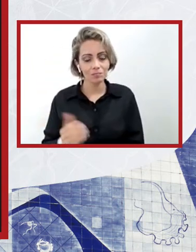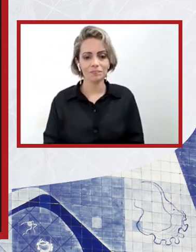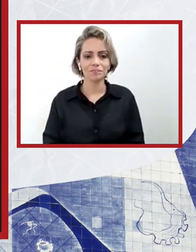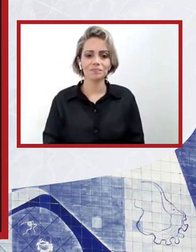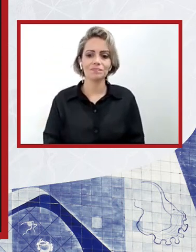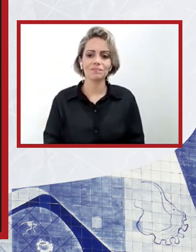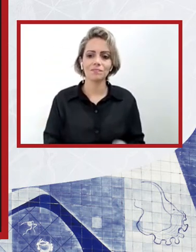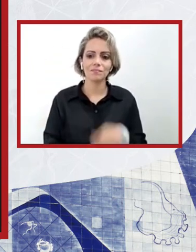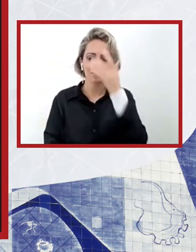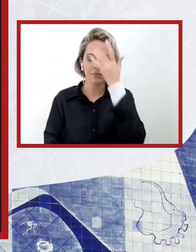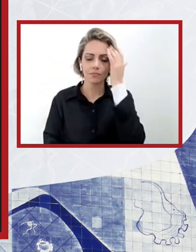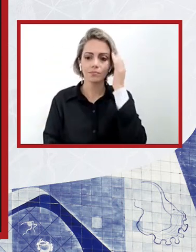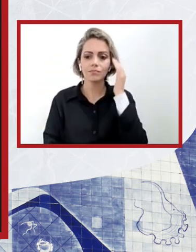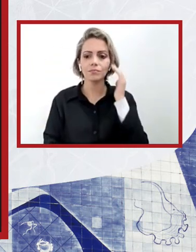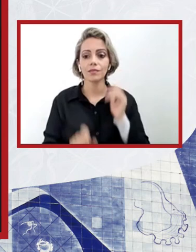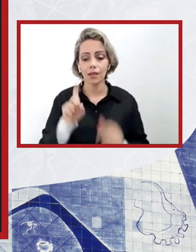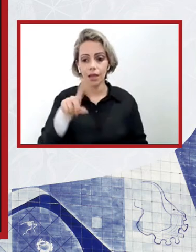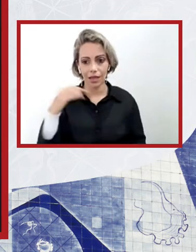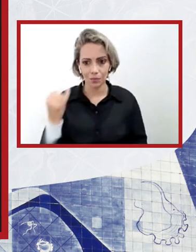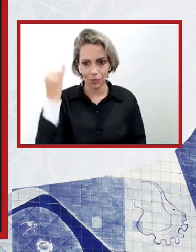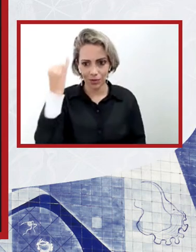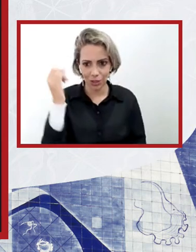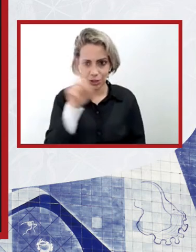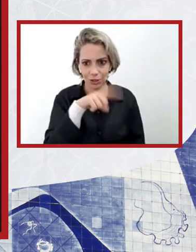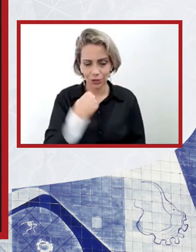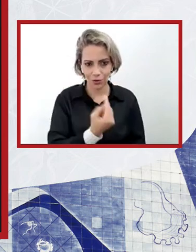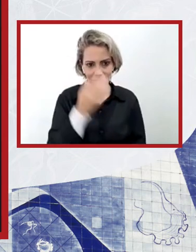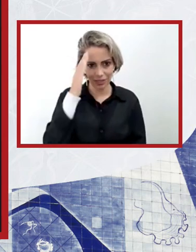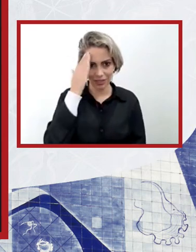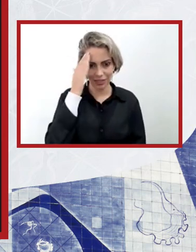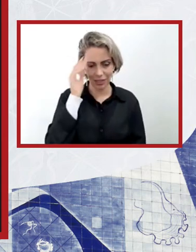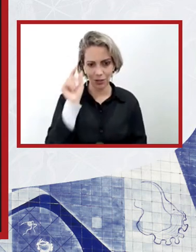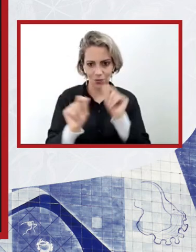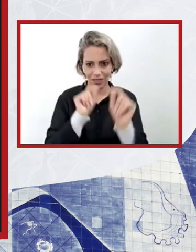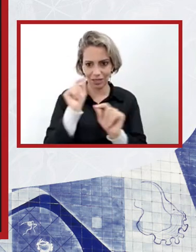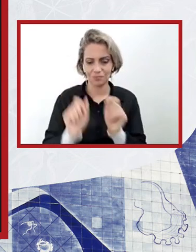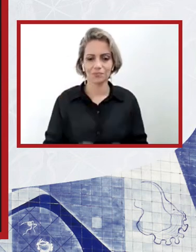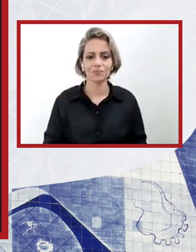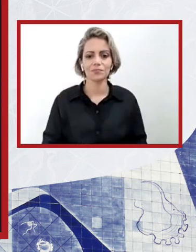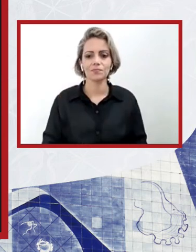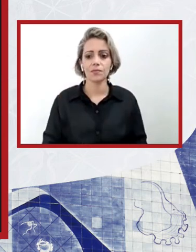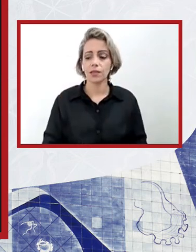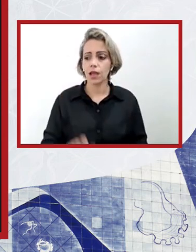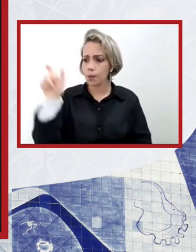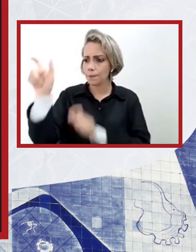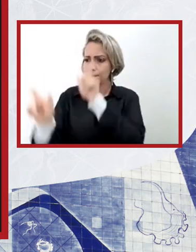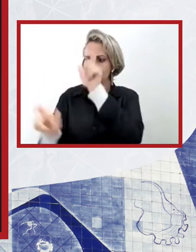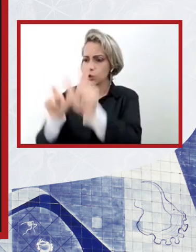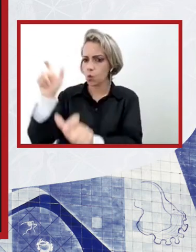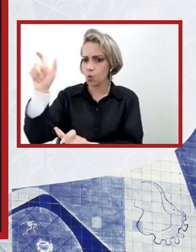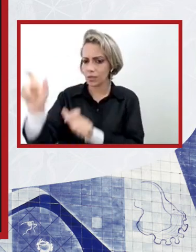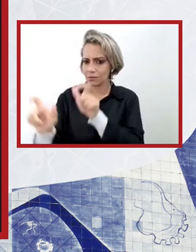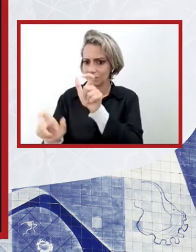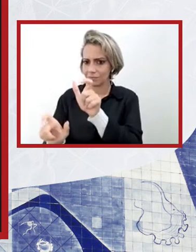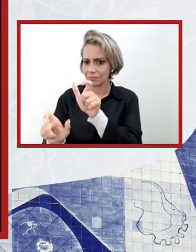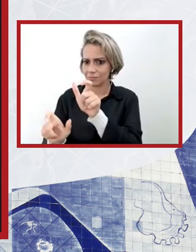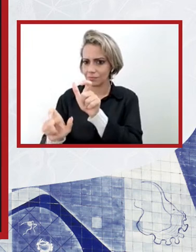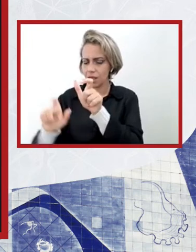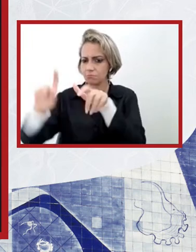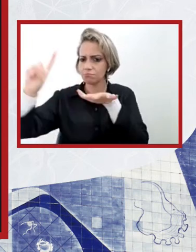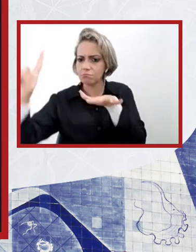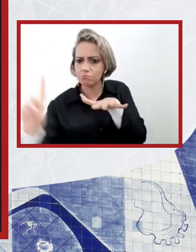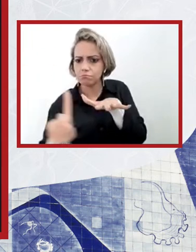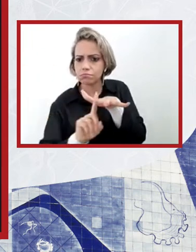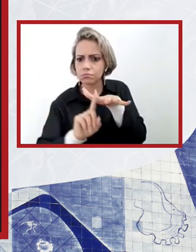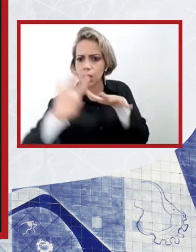é importante a gente dizer que integrar, incluir as pessoas dentro da universidade não é uma coisa simples e também não é